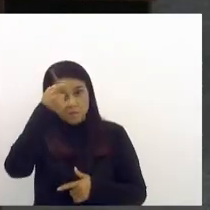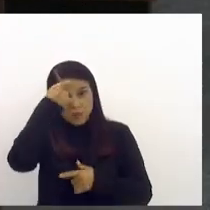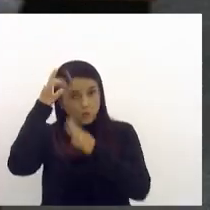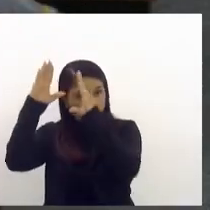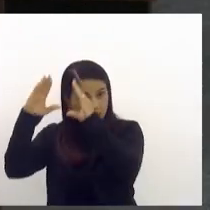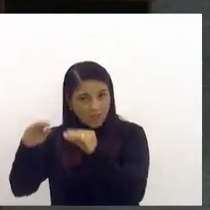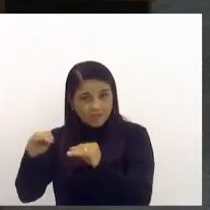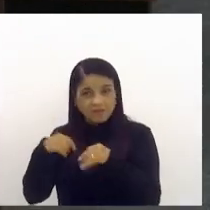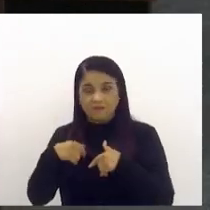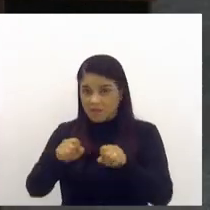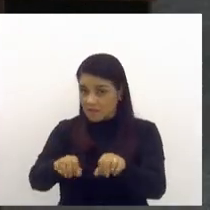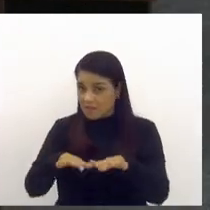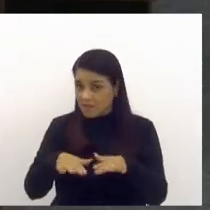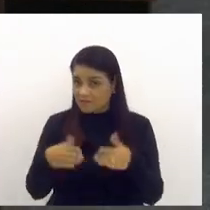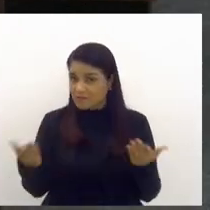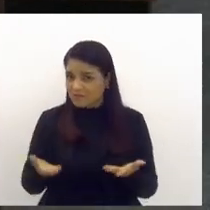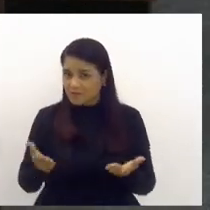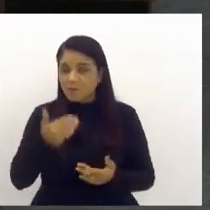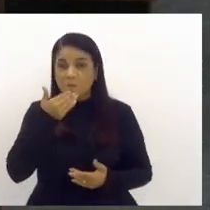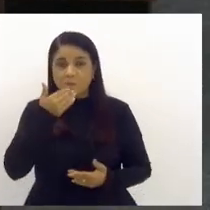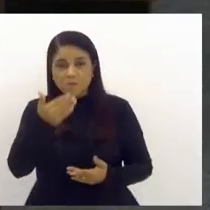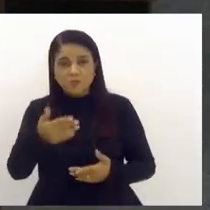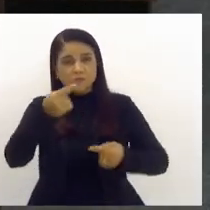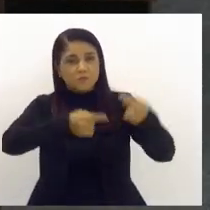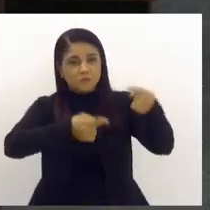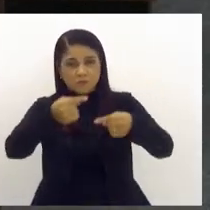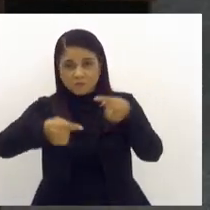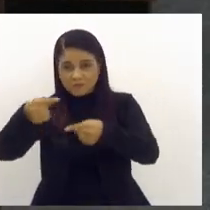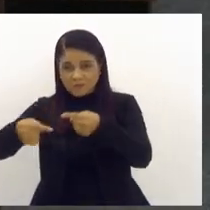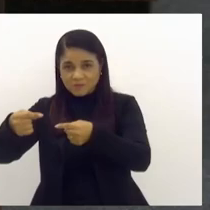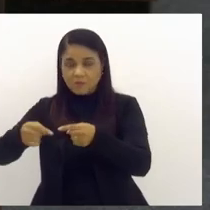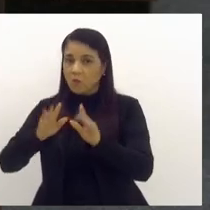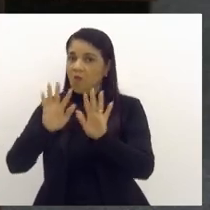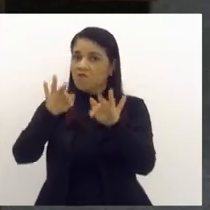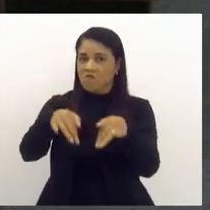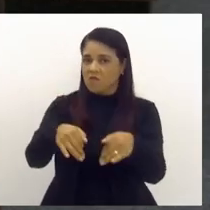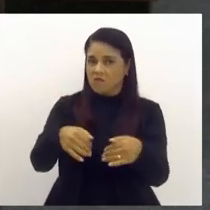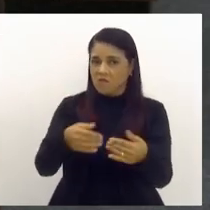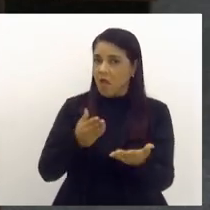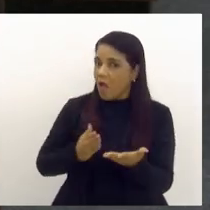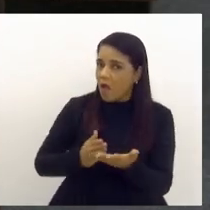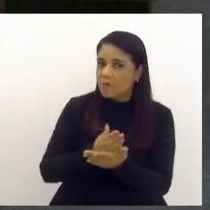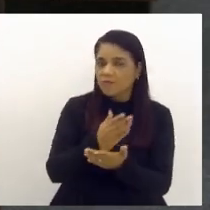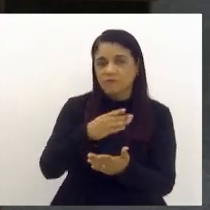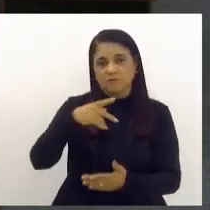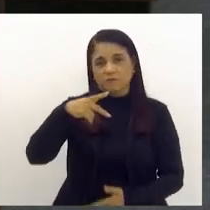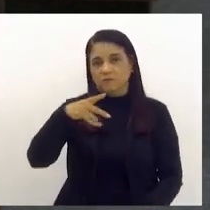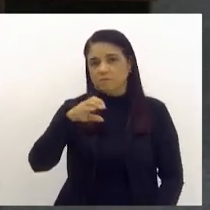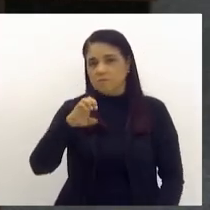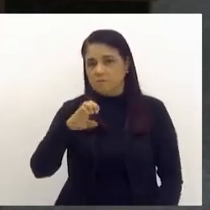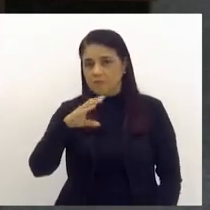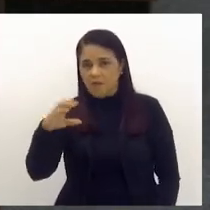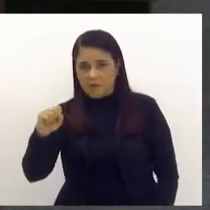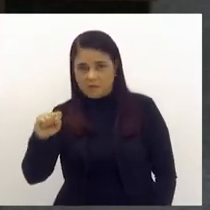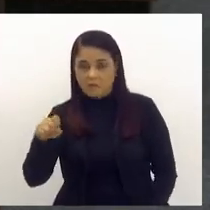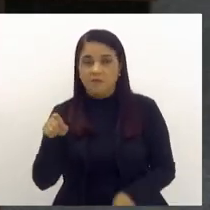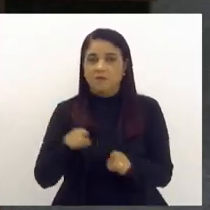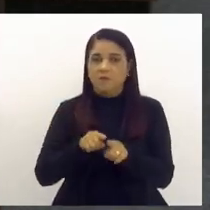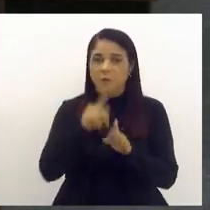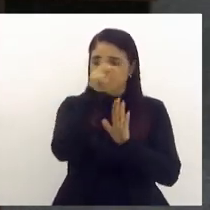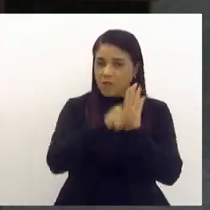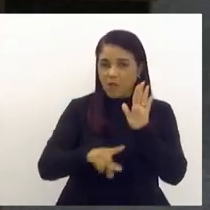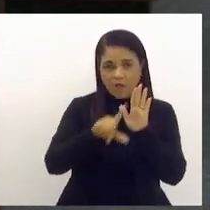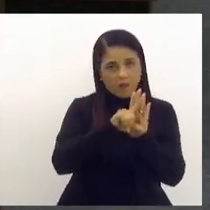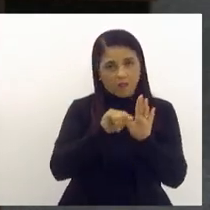e pedindo, fazendo um apelo para que esse debate não se encerre na aprovação das PECs e desses projetos de lei, que a gente